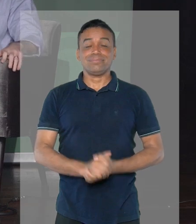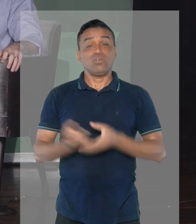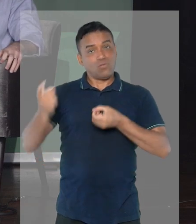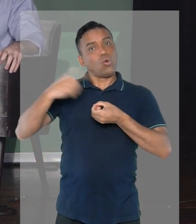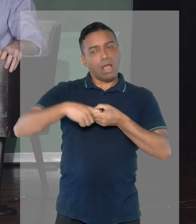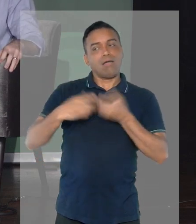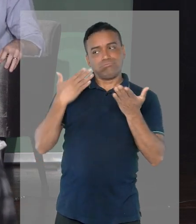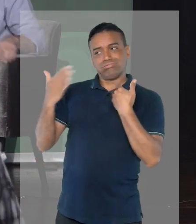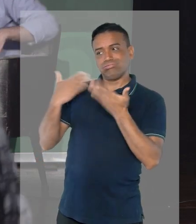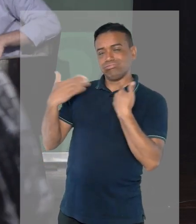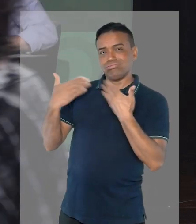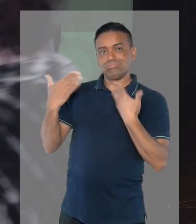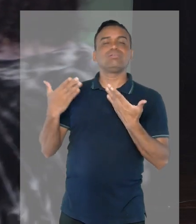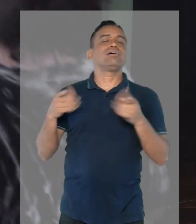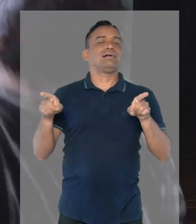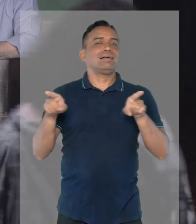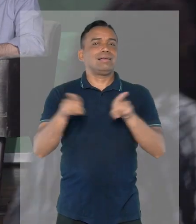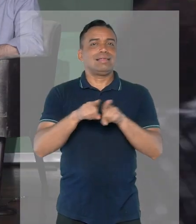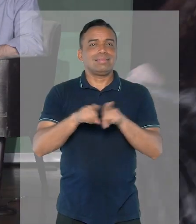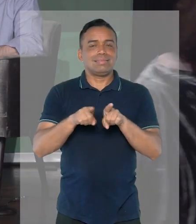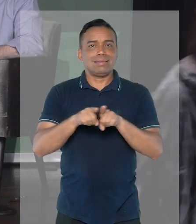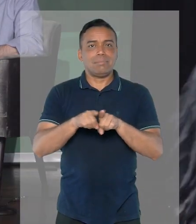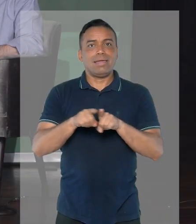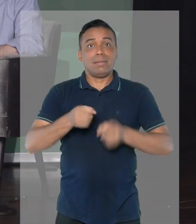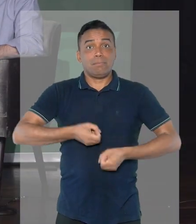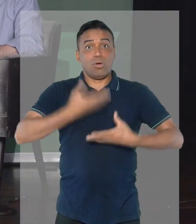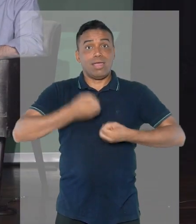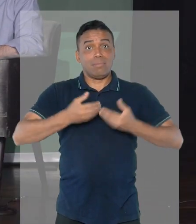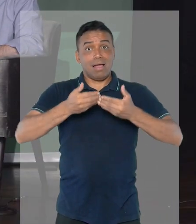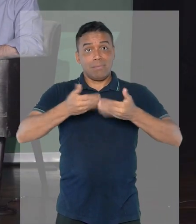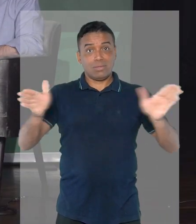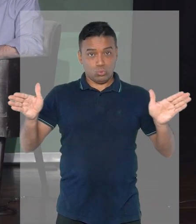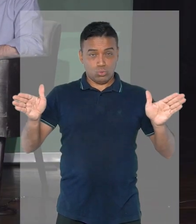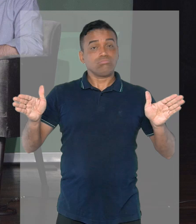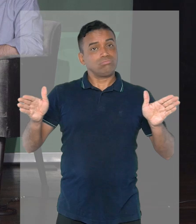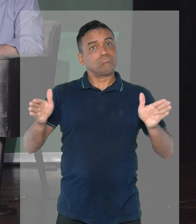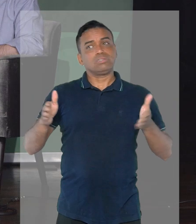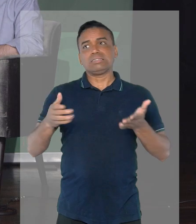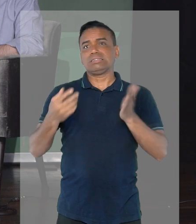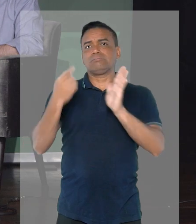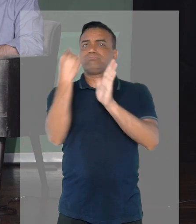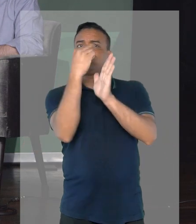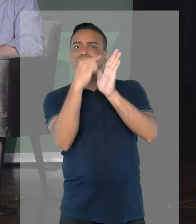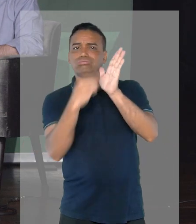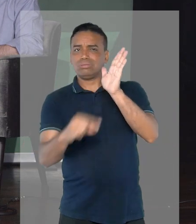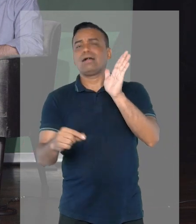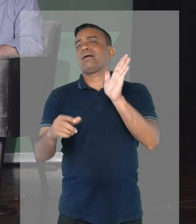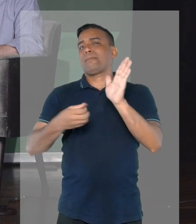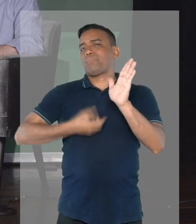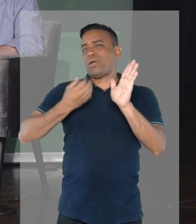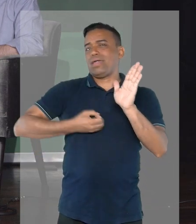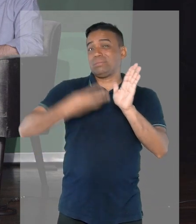Vamos voltar aqui um pouquinho no livro, que você traz também os poemas de abertura, né? Citando alguns poemas de